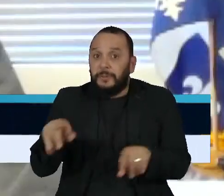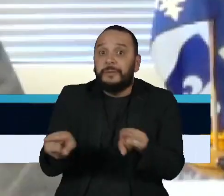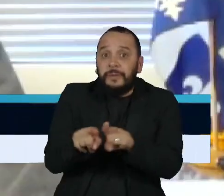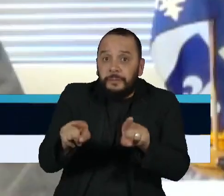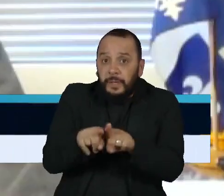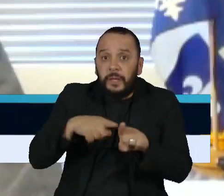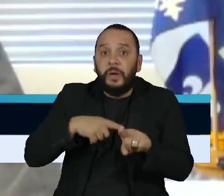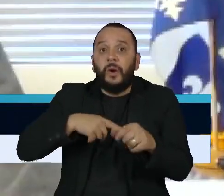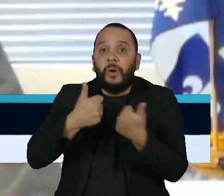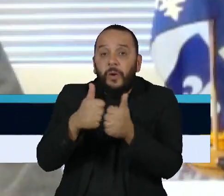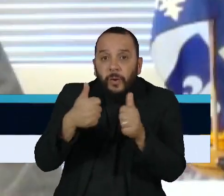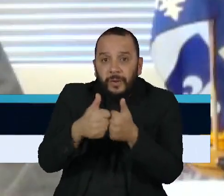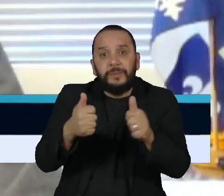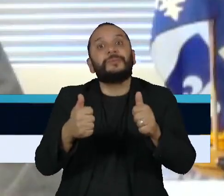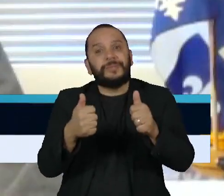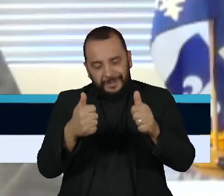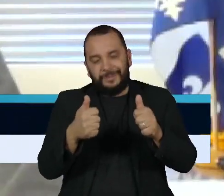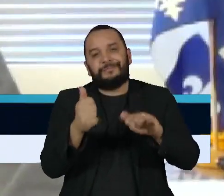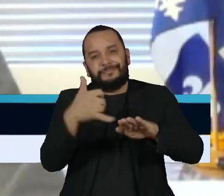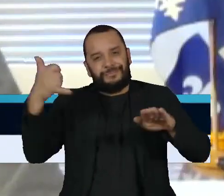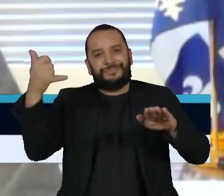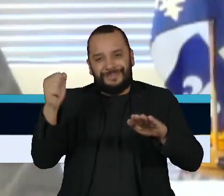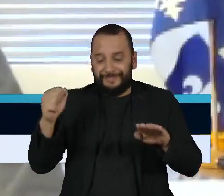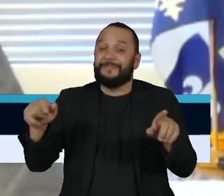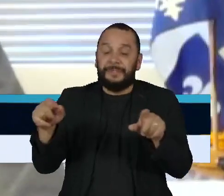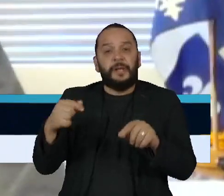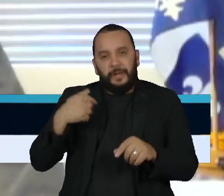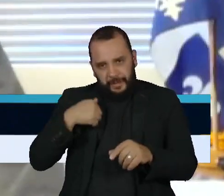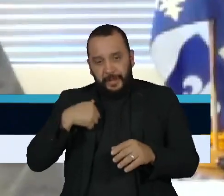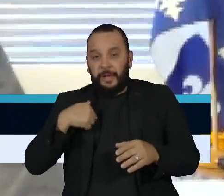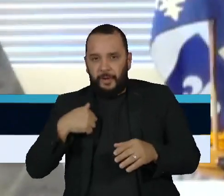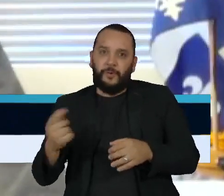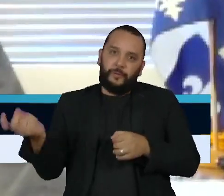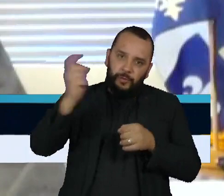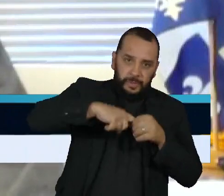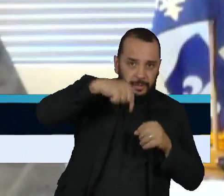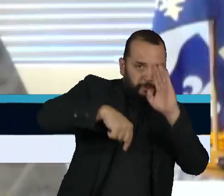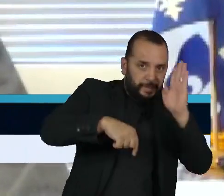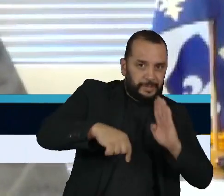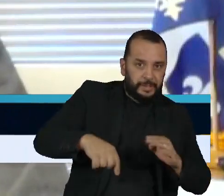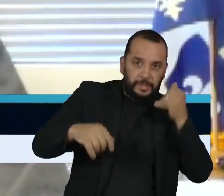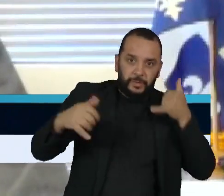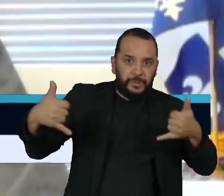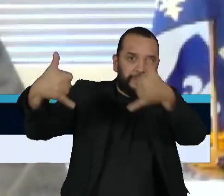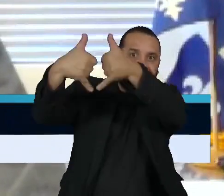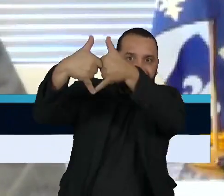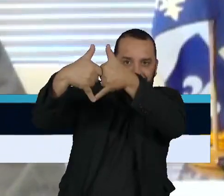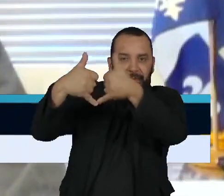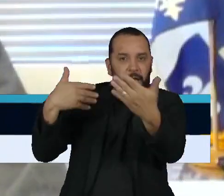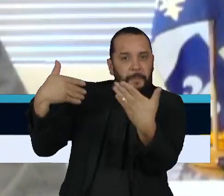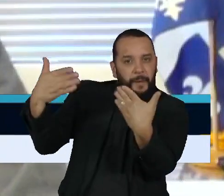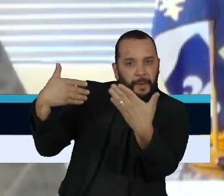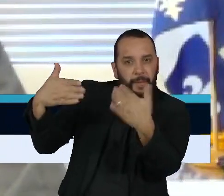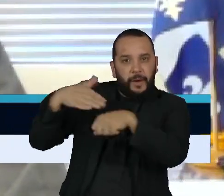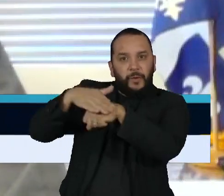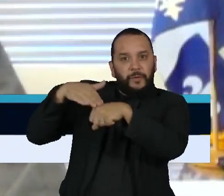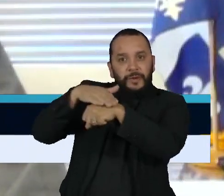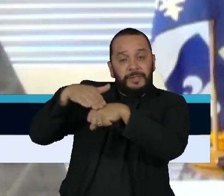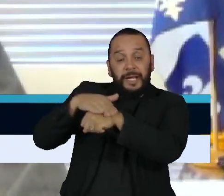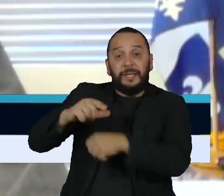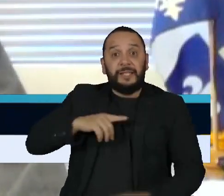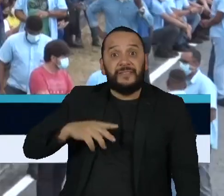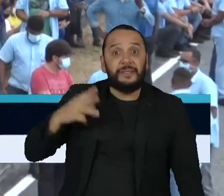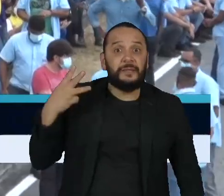quando eu botei da China o contato voltamos a conversar e fomos procurados por três